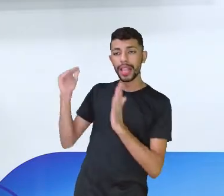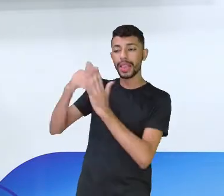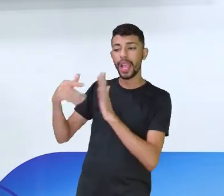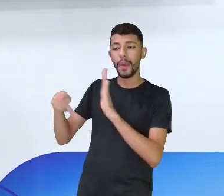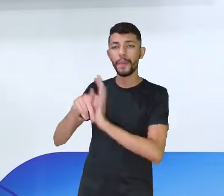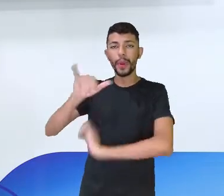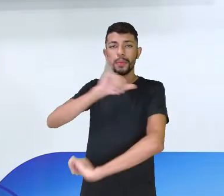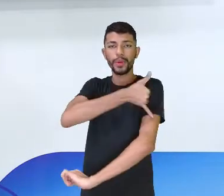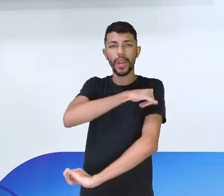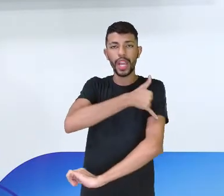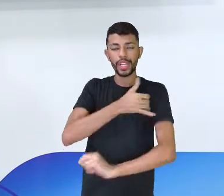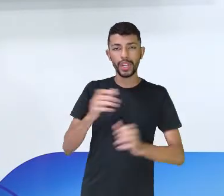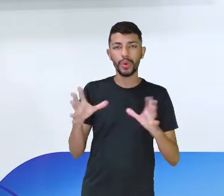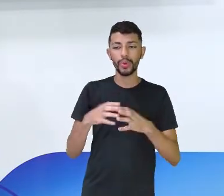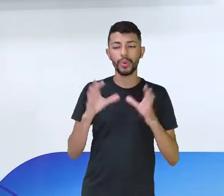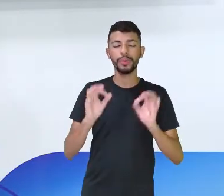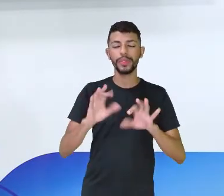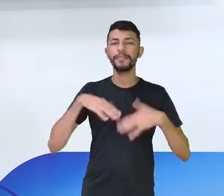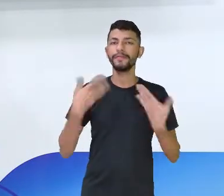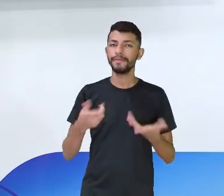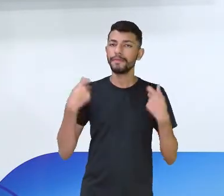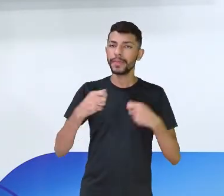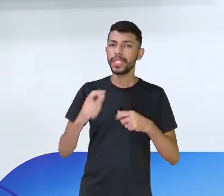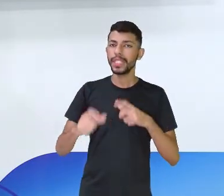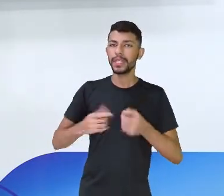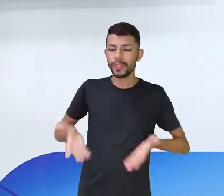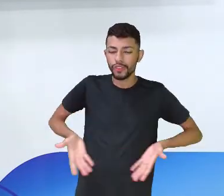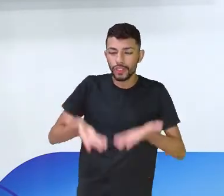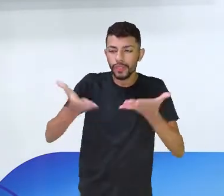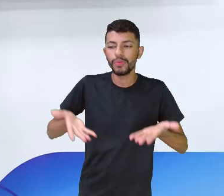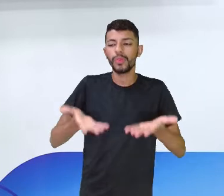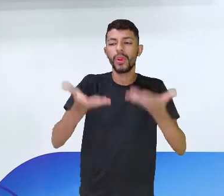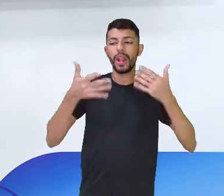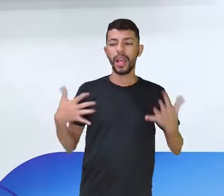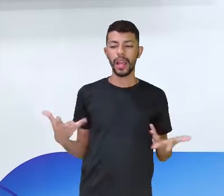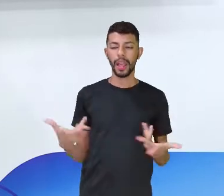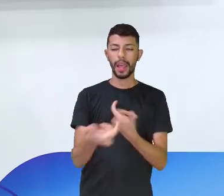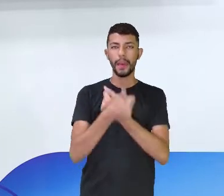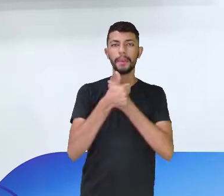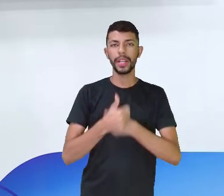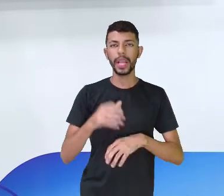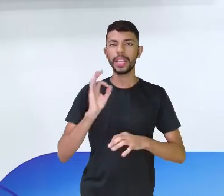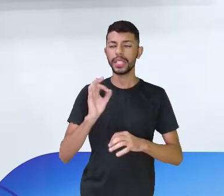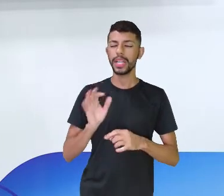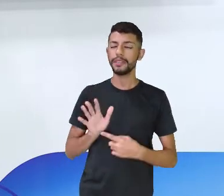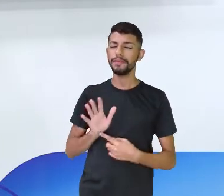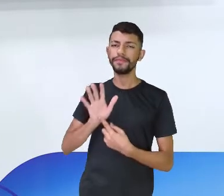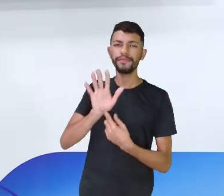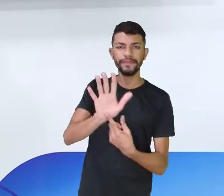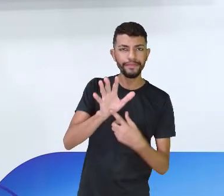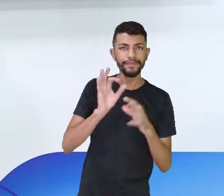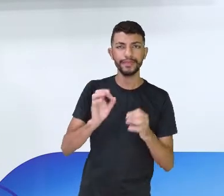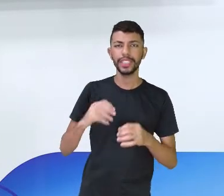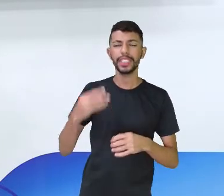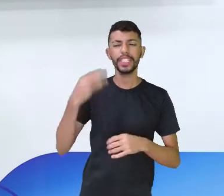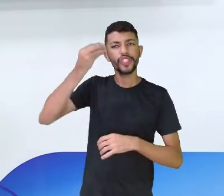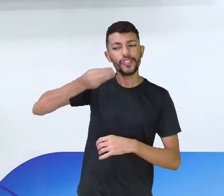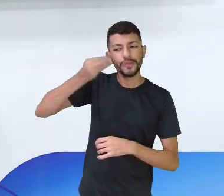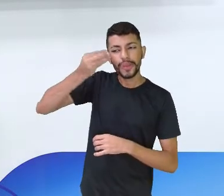Então, a gente precisa trabalhar essas habilidades, retomar essas habilidades, trazer à tona, viver